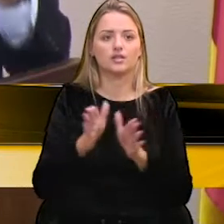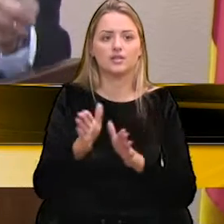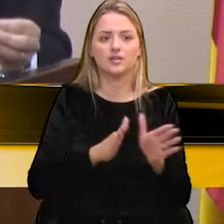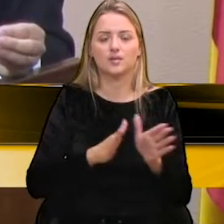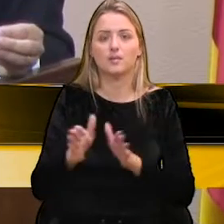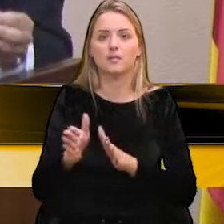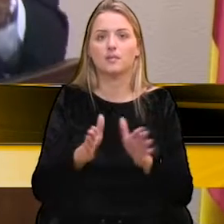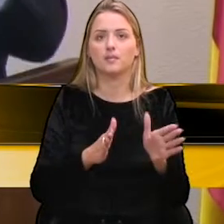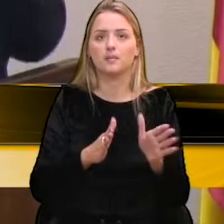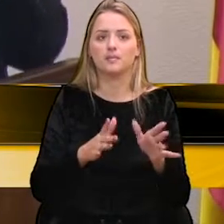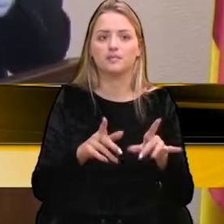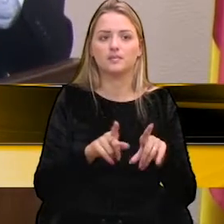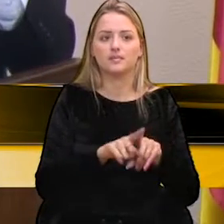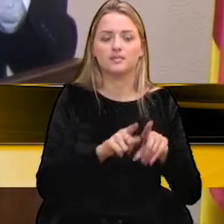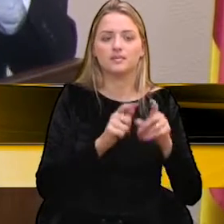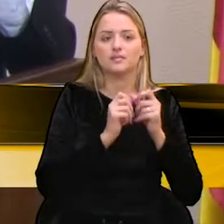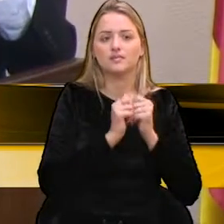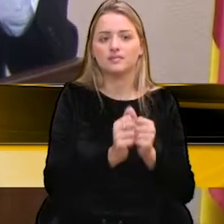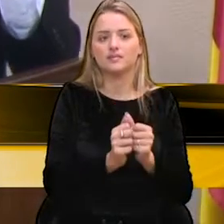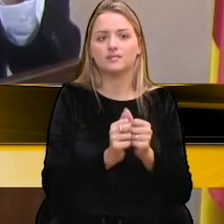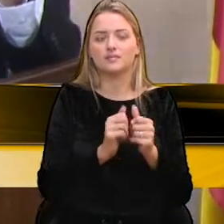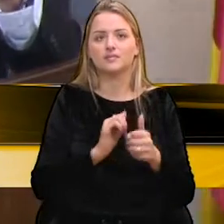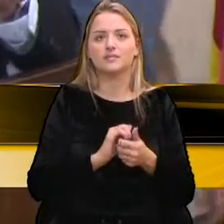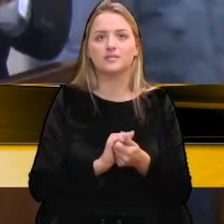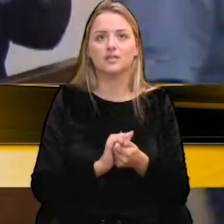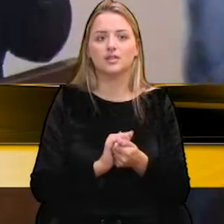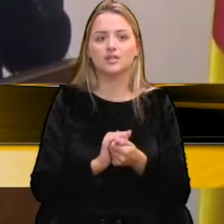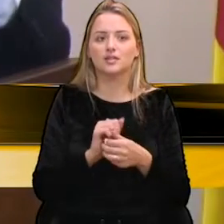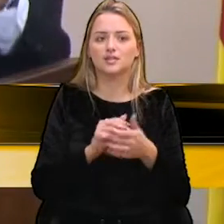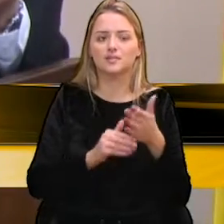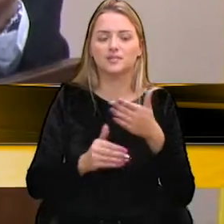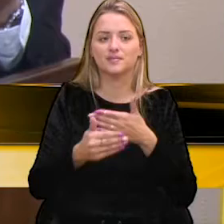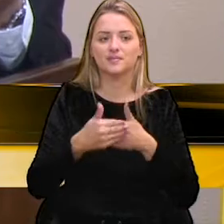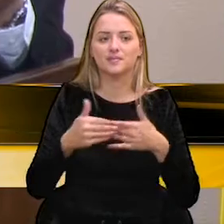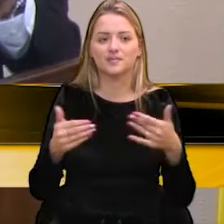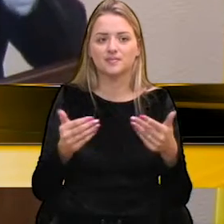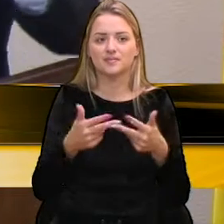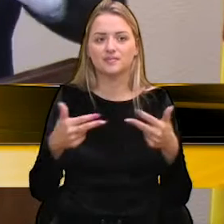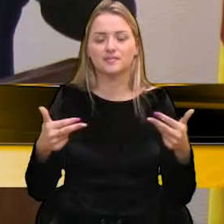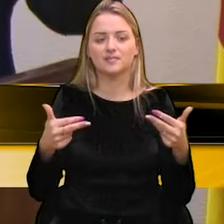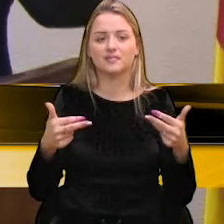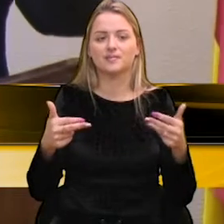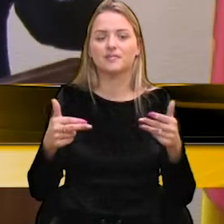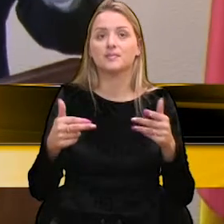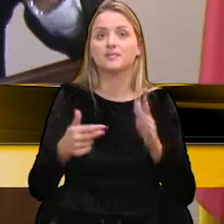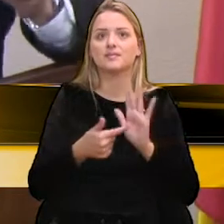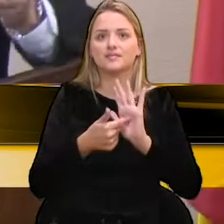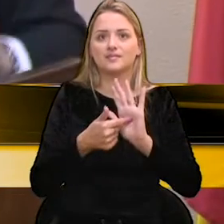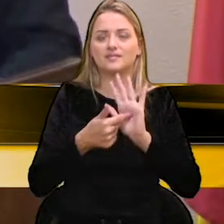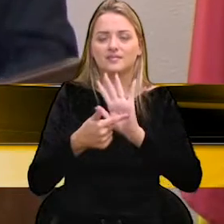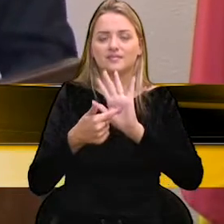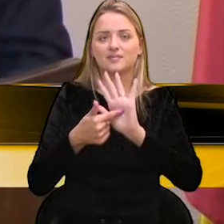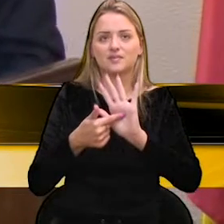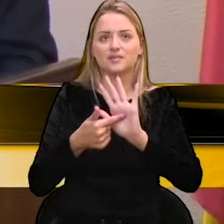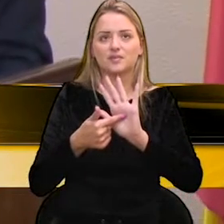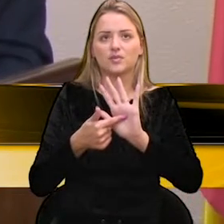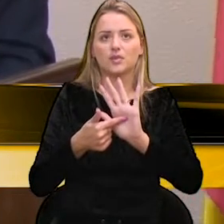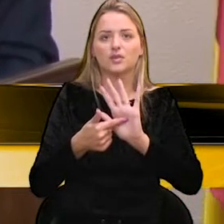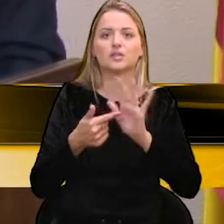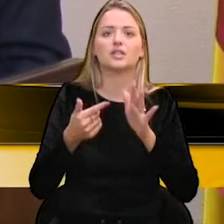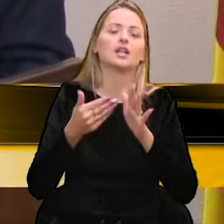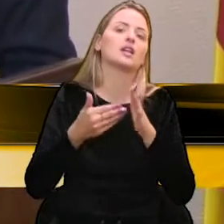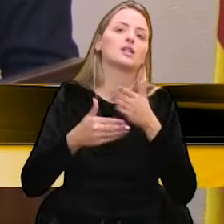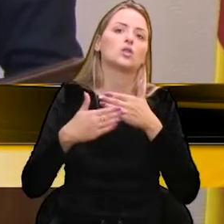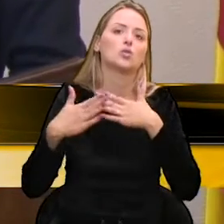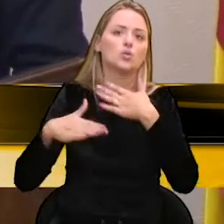e que podem sim agregar toda a questão de uma visitação turística para ampliar esses